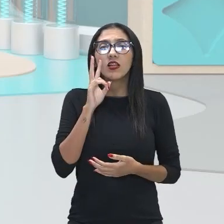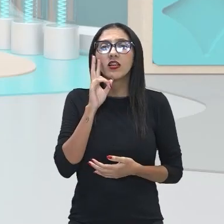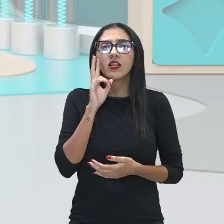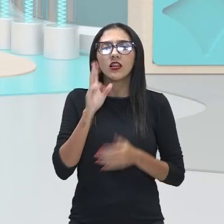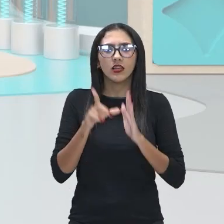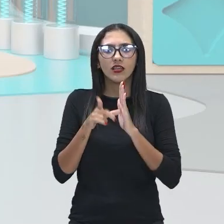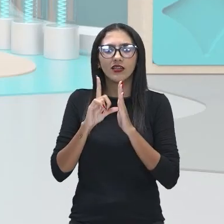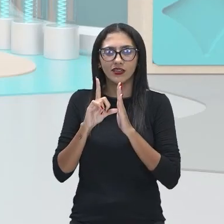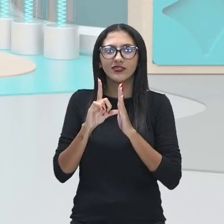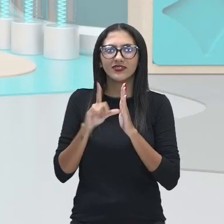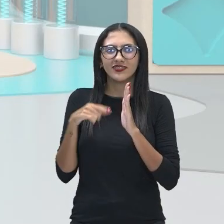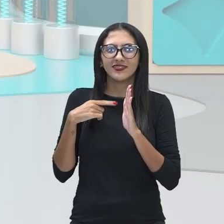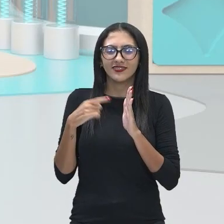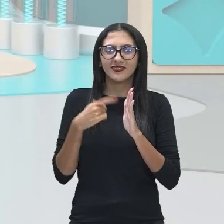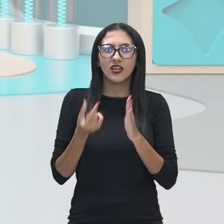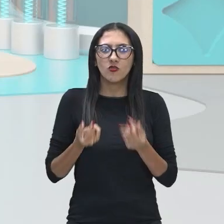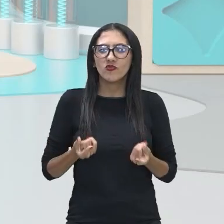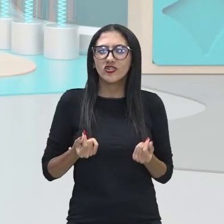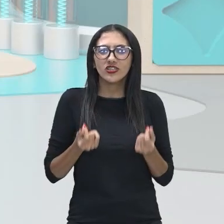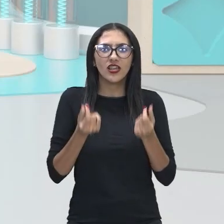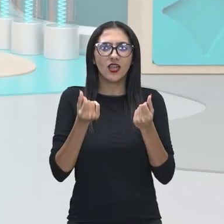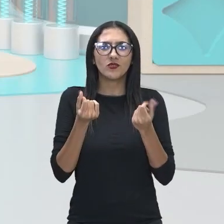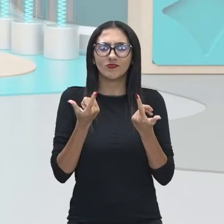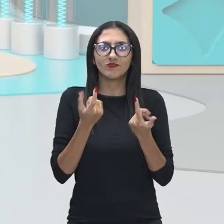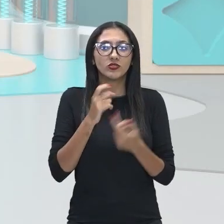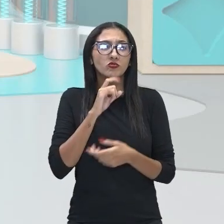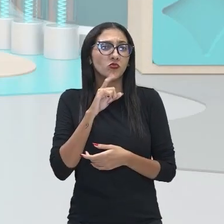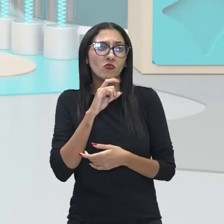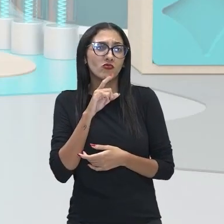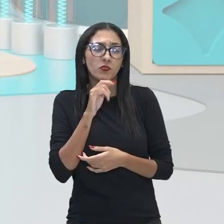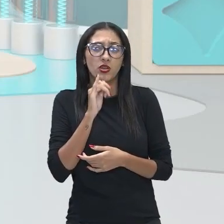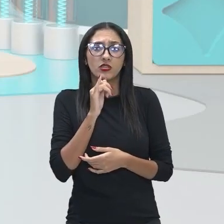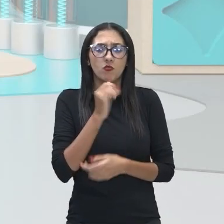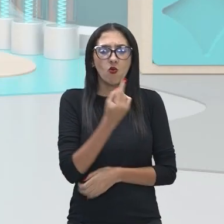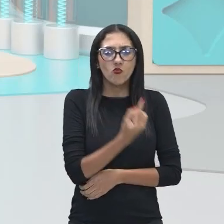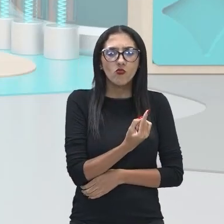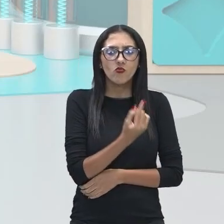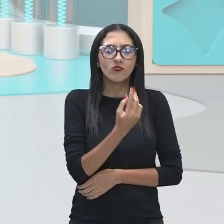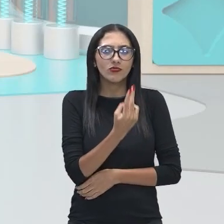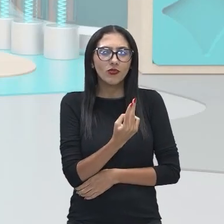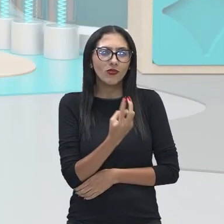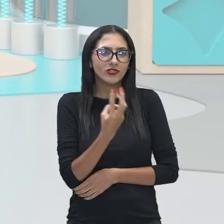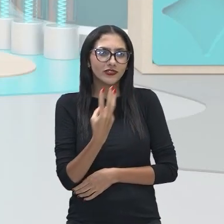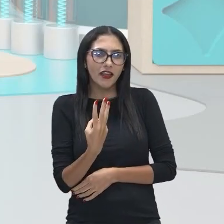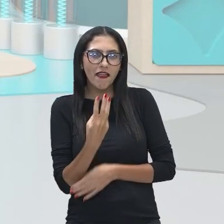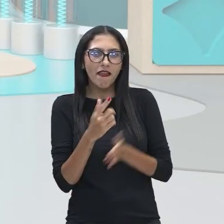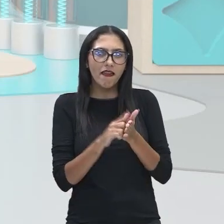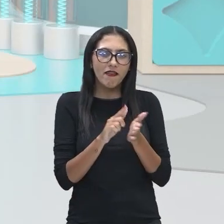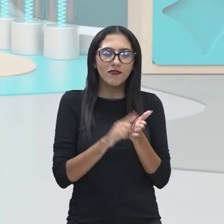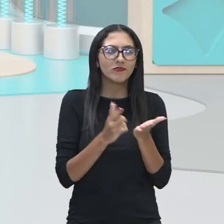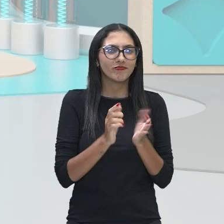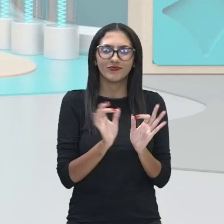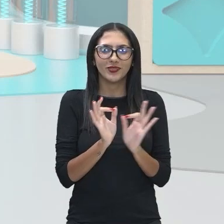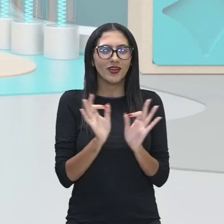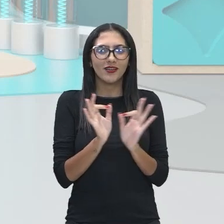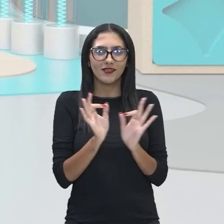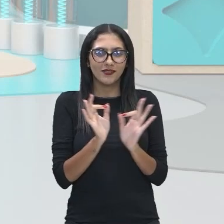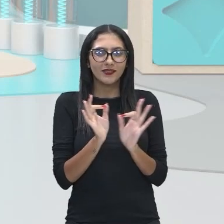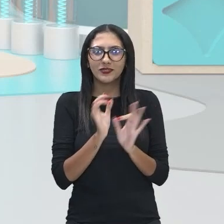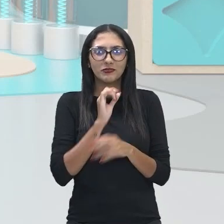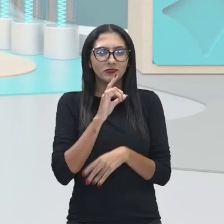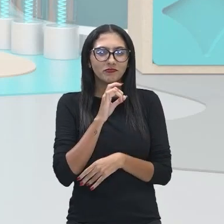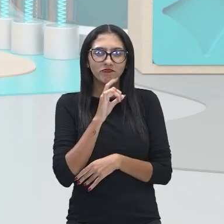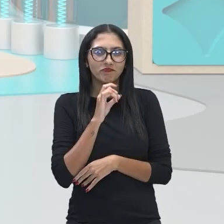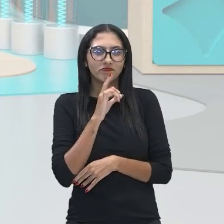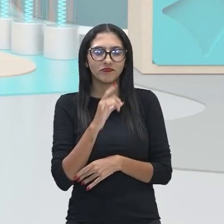money, não foi? O dinheiro. Eu não posso contar um dinheiro, 2 dinheiros, 3 dinheiros. Isso não é possível, porque